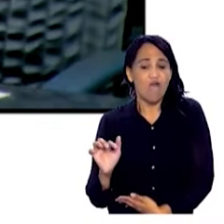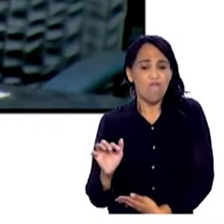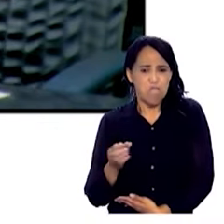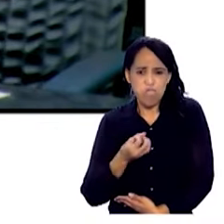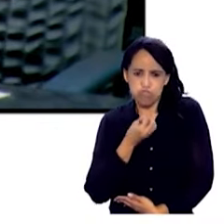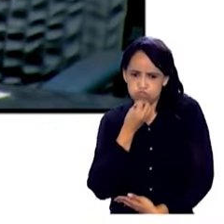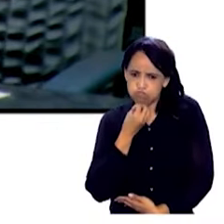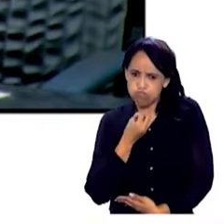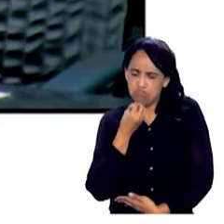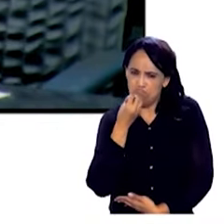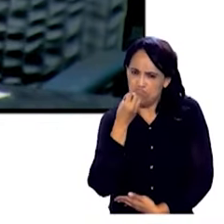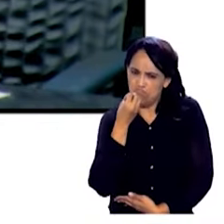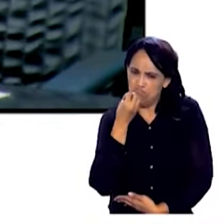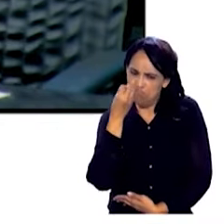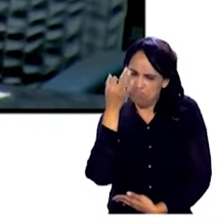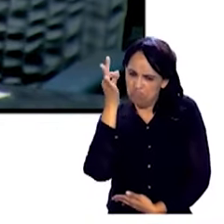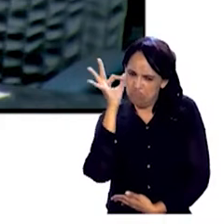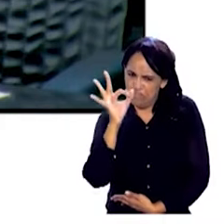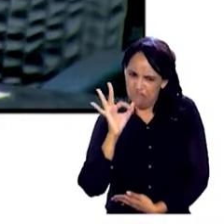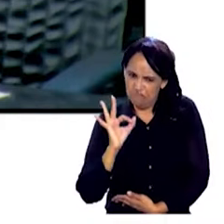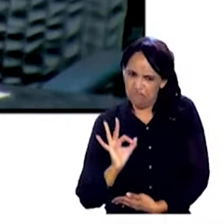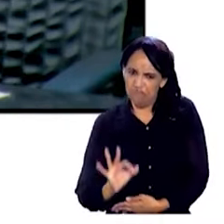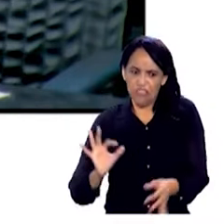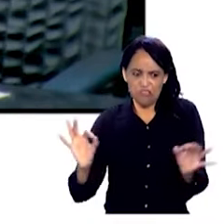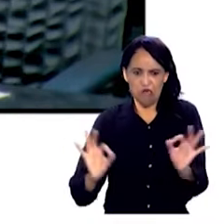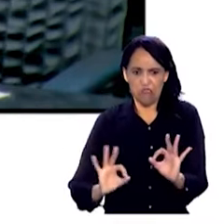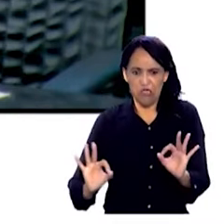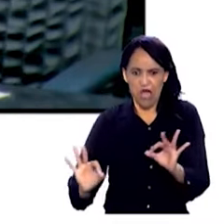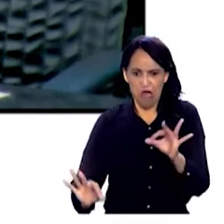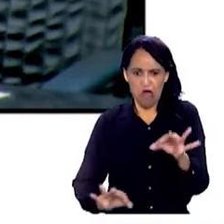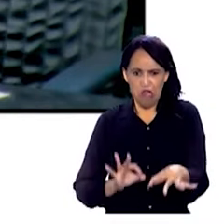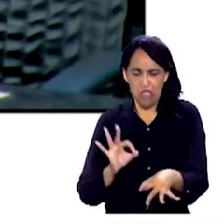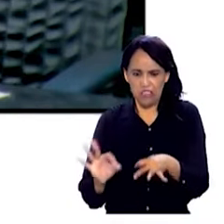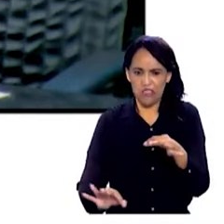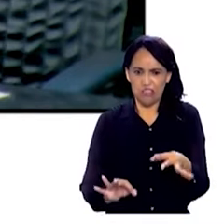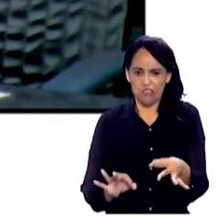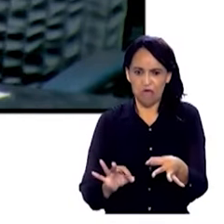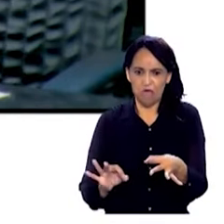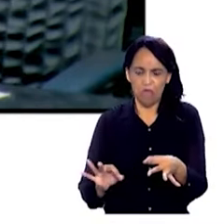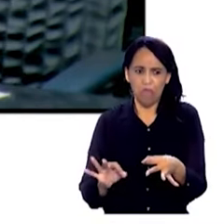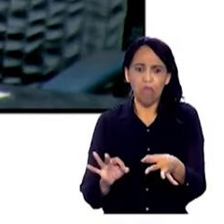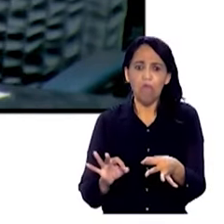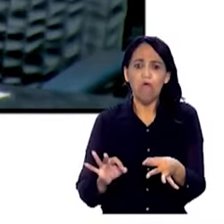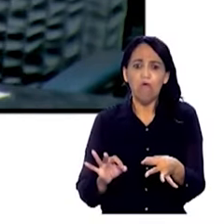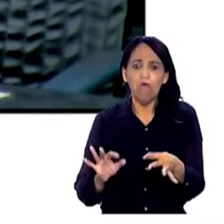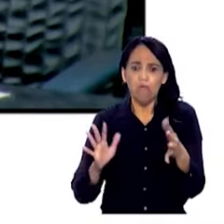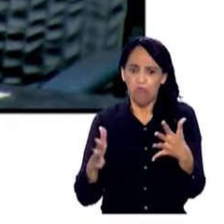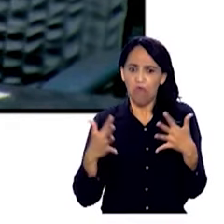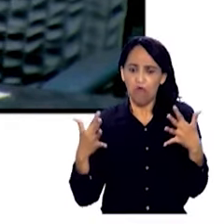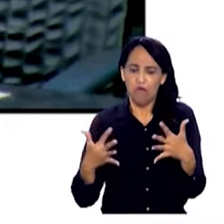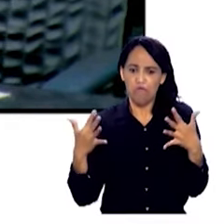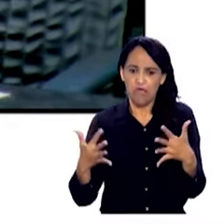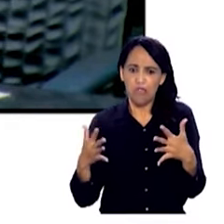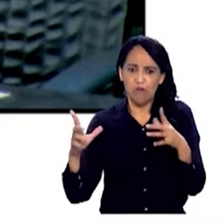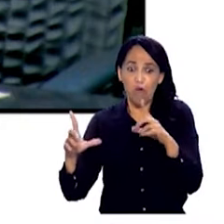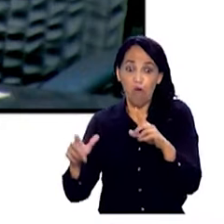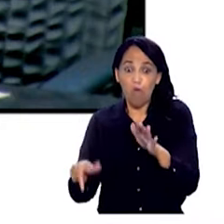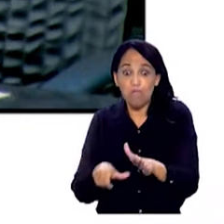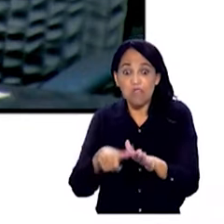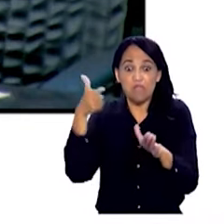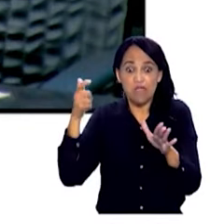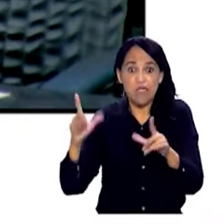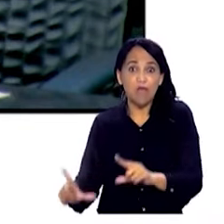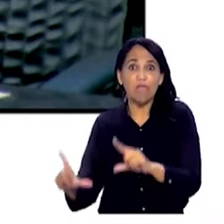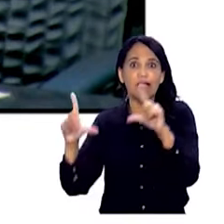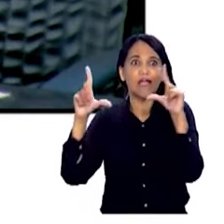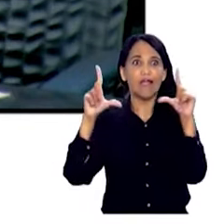evento ao colocar como primeiro painel eh algumas experiências latino-americanas eh nós